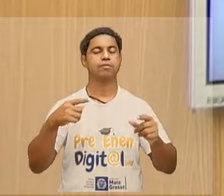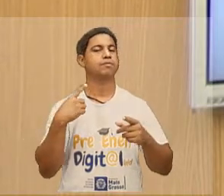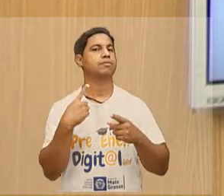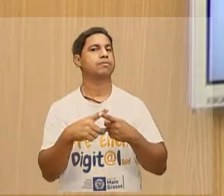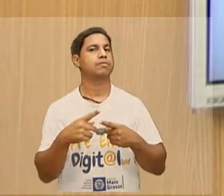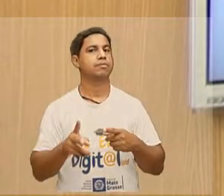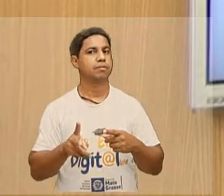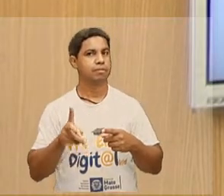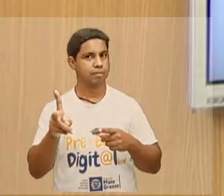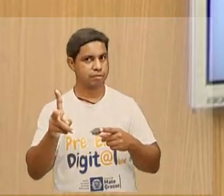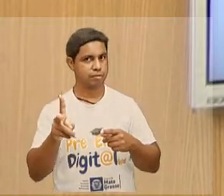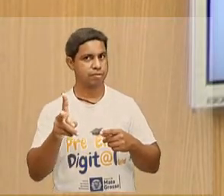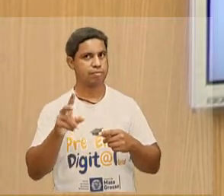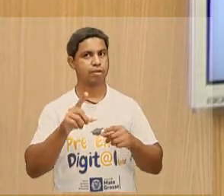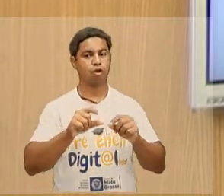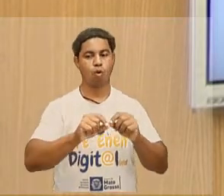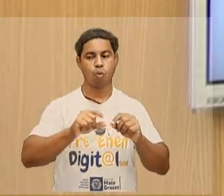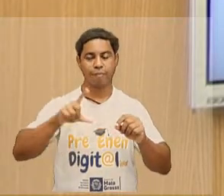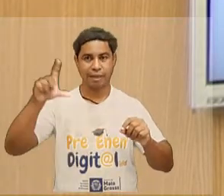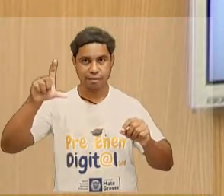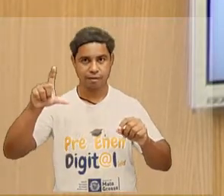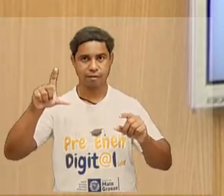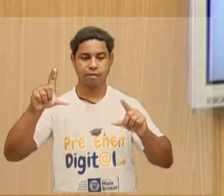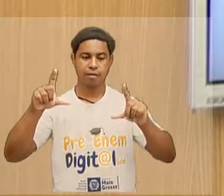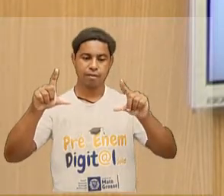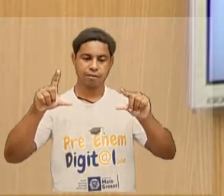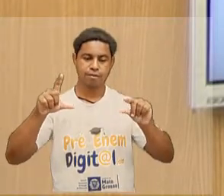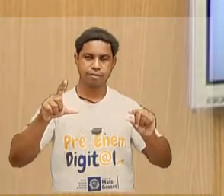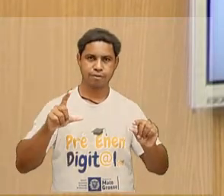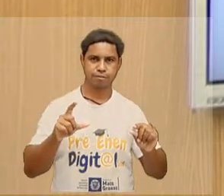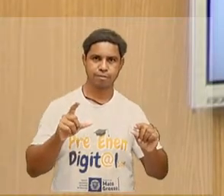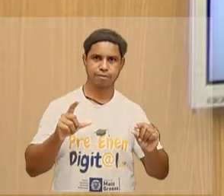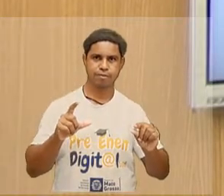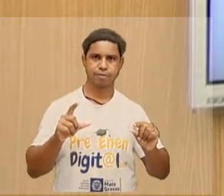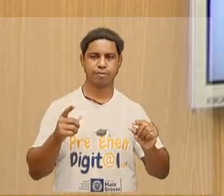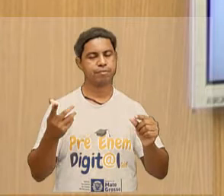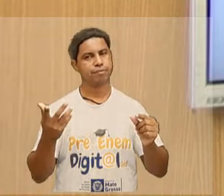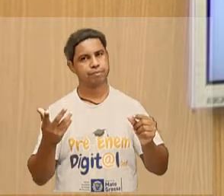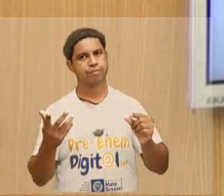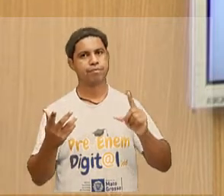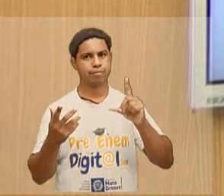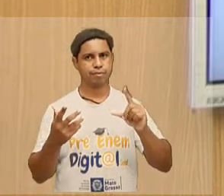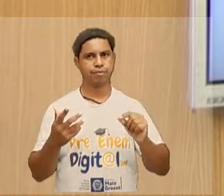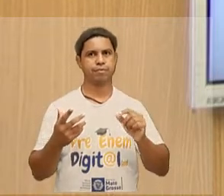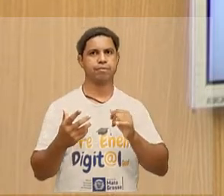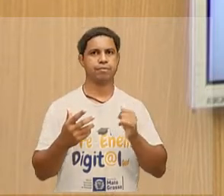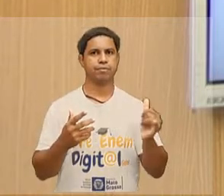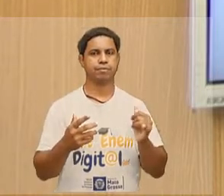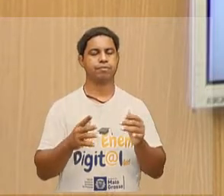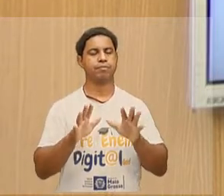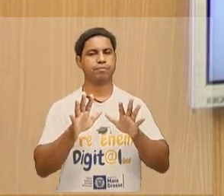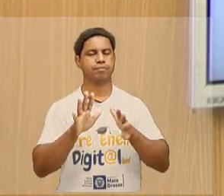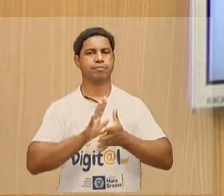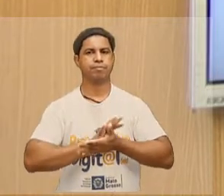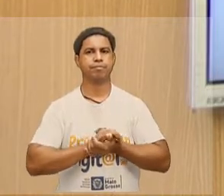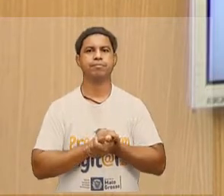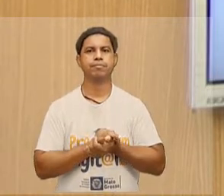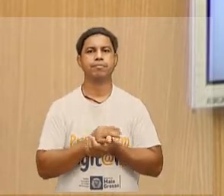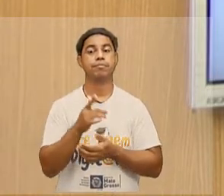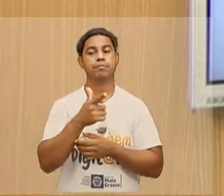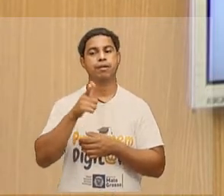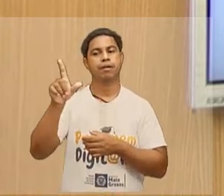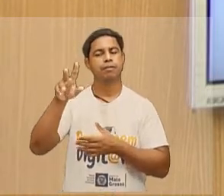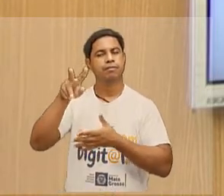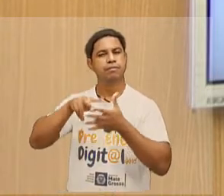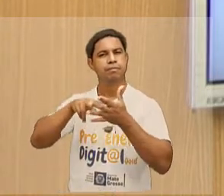porque aumenta a resistência, a corrente diminui. Alguns dizem diminui, mas isso é uma outra linguagem, além